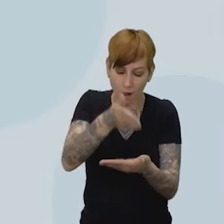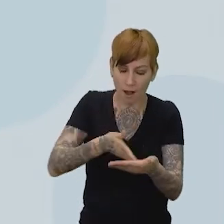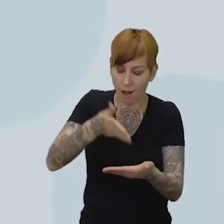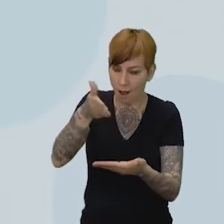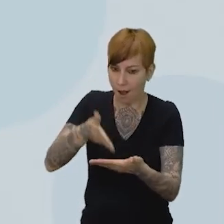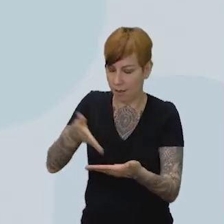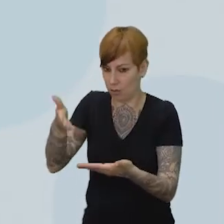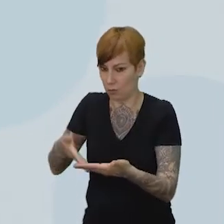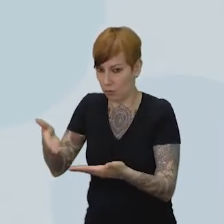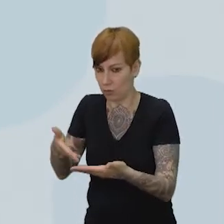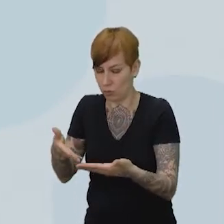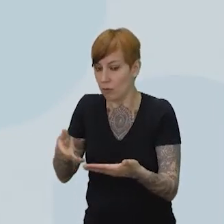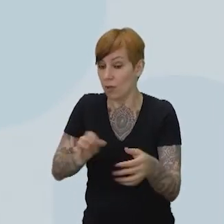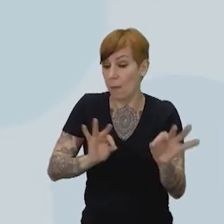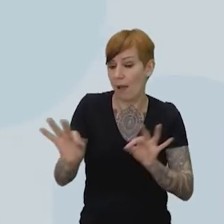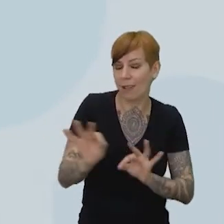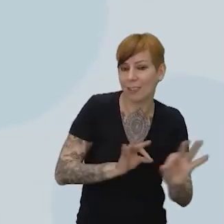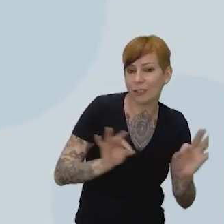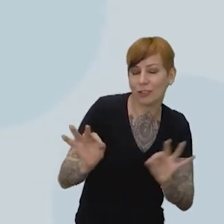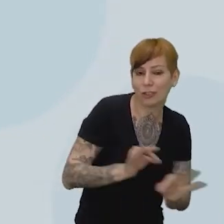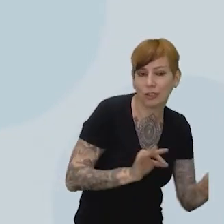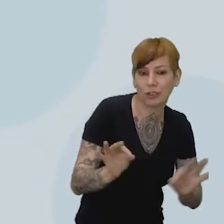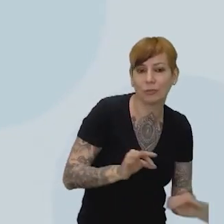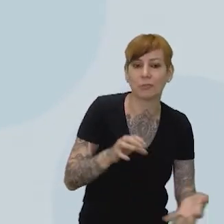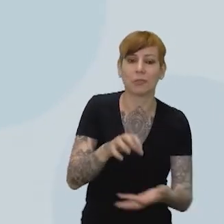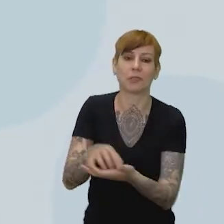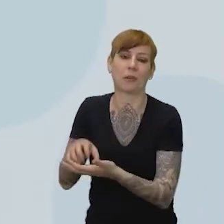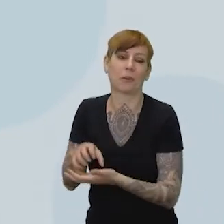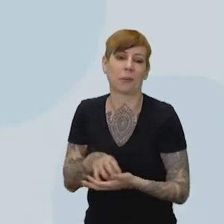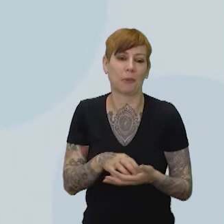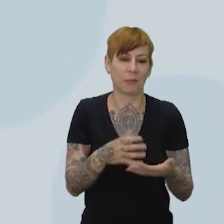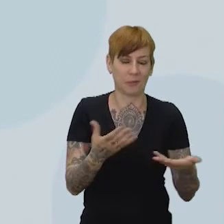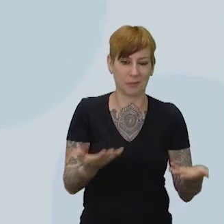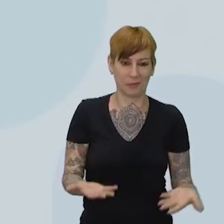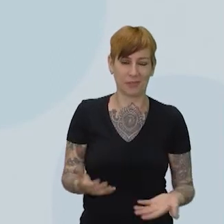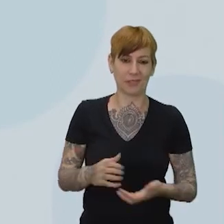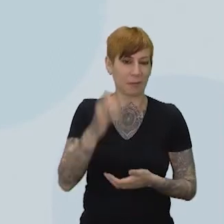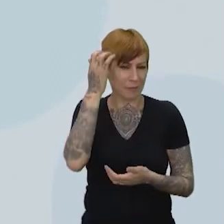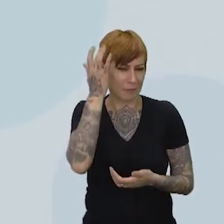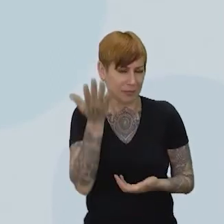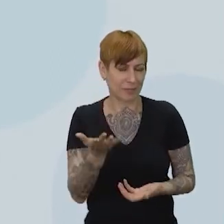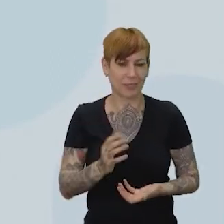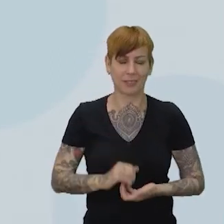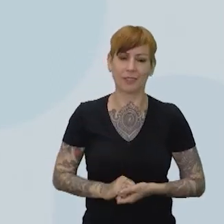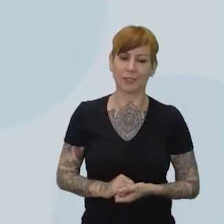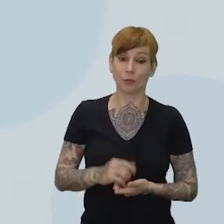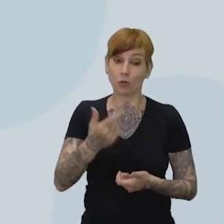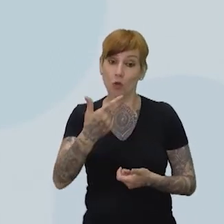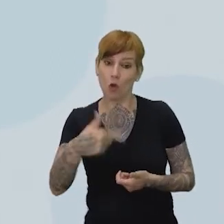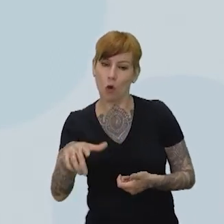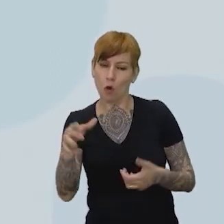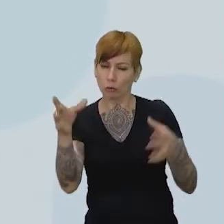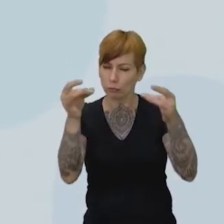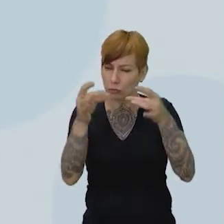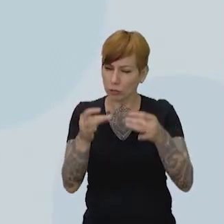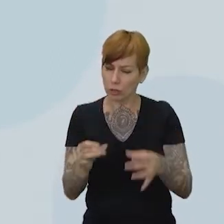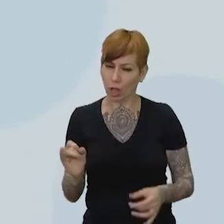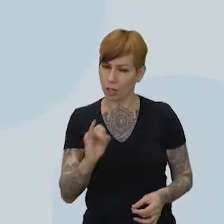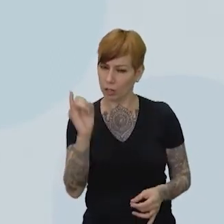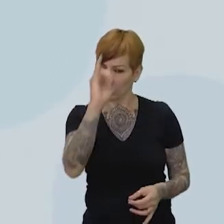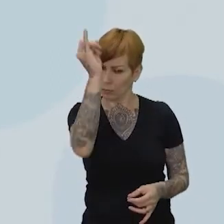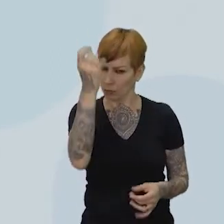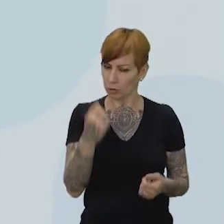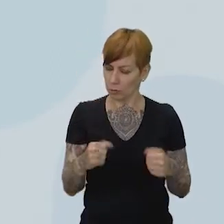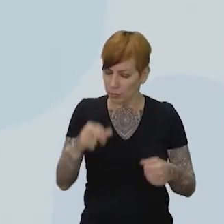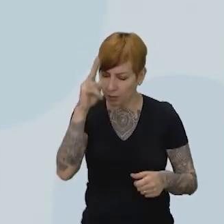e vice-reinos para tentar facilitar a administração. Outro detalhe também importante que a gente não